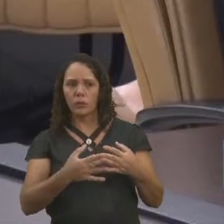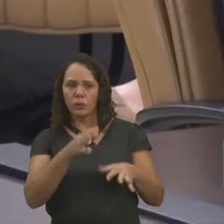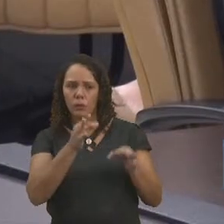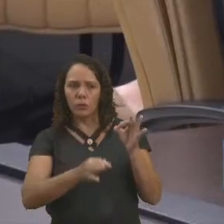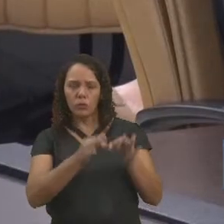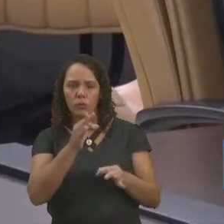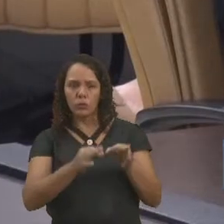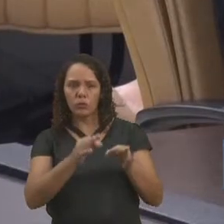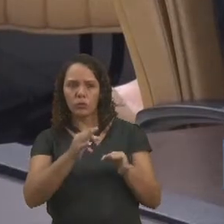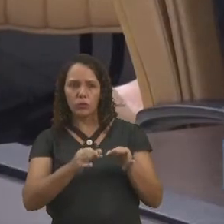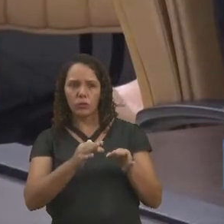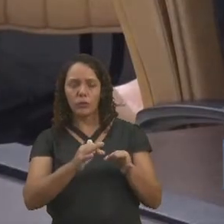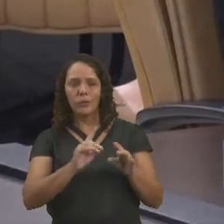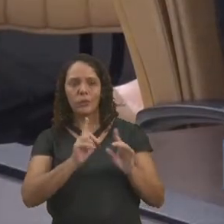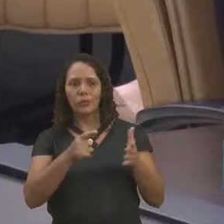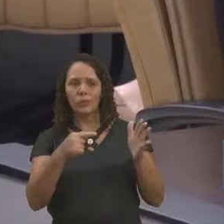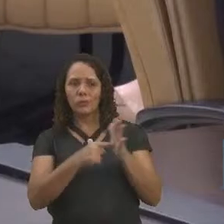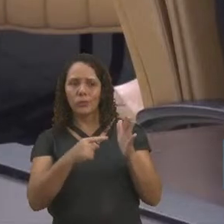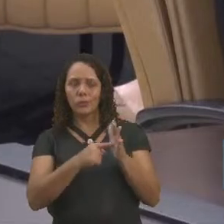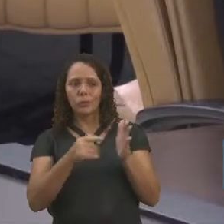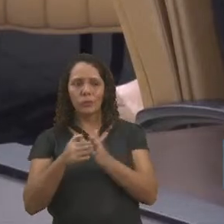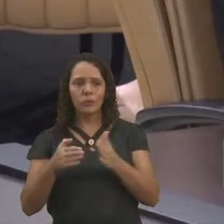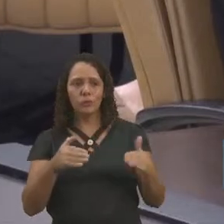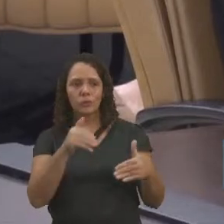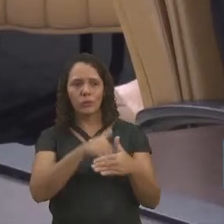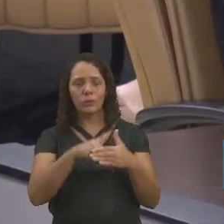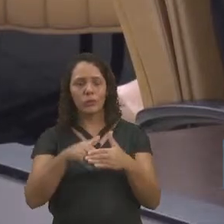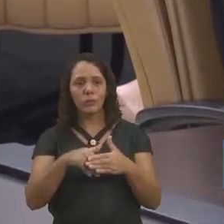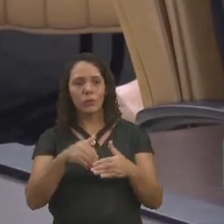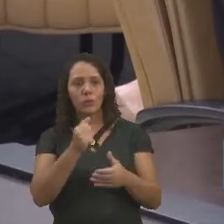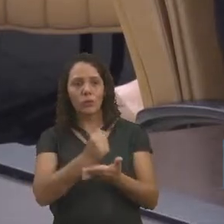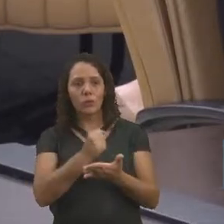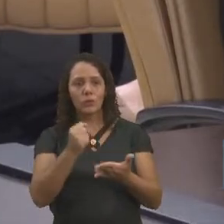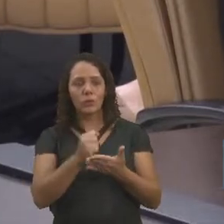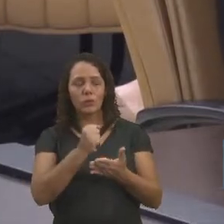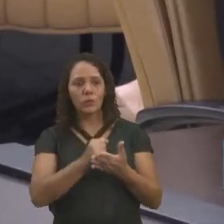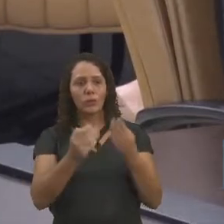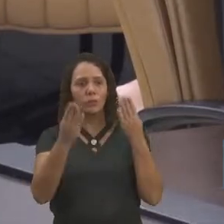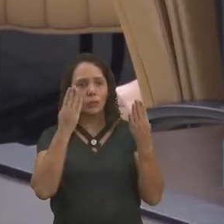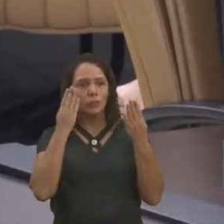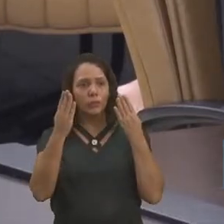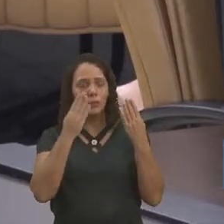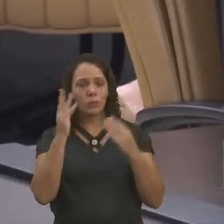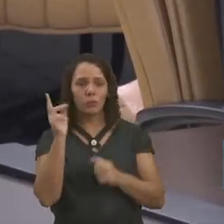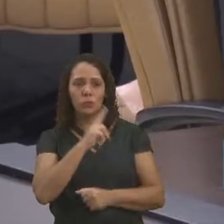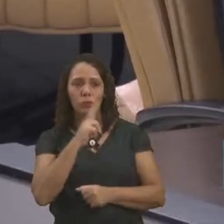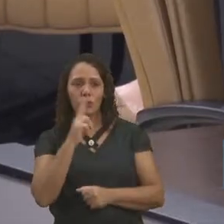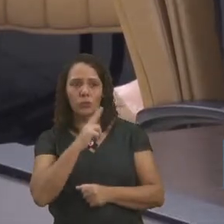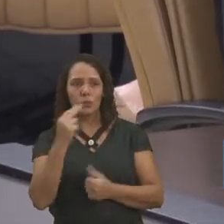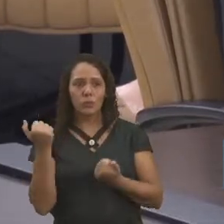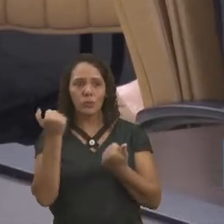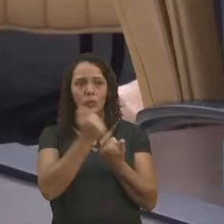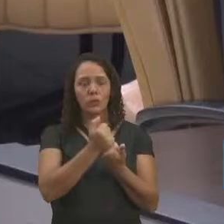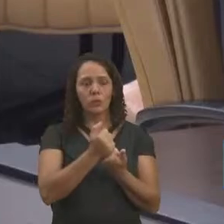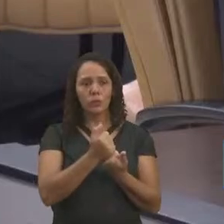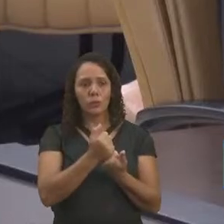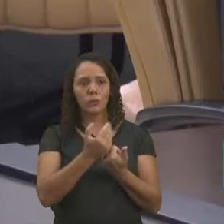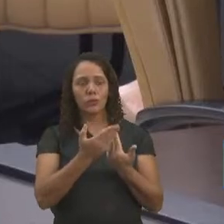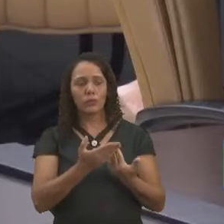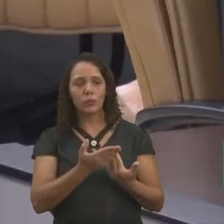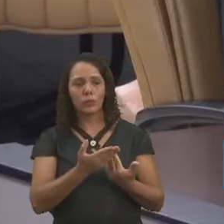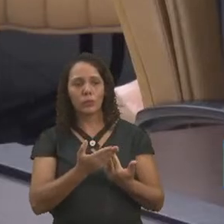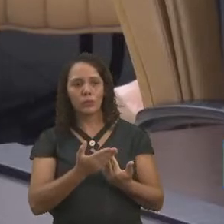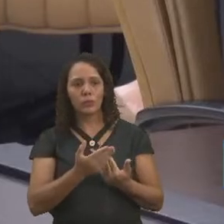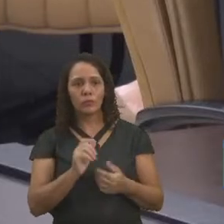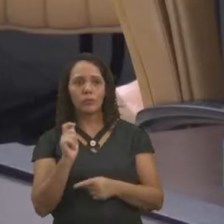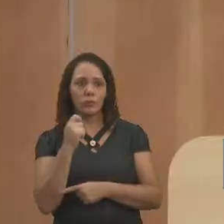recebeu várias denúncias de que, durante as eleições, foram contratados psiquiatras em regime emergencial para suprir a demanda do RAPS. Isso é